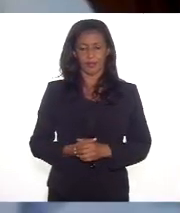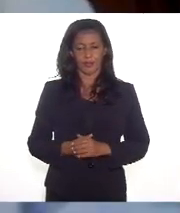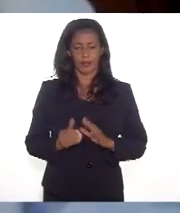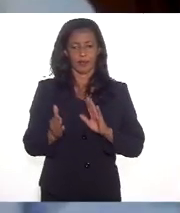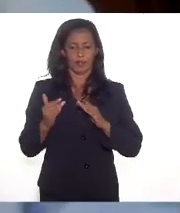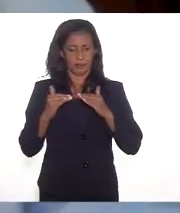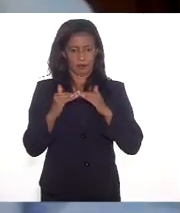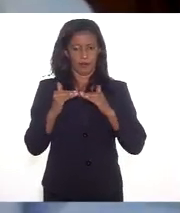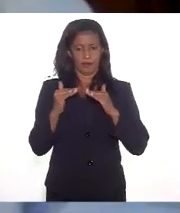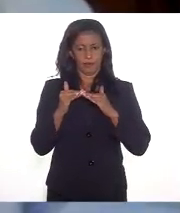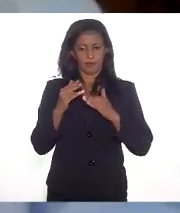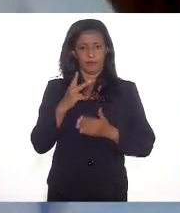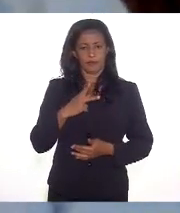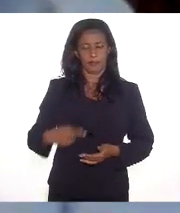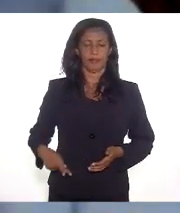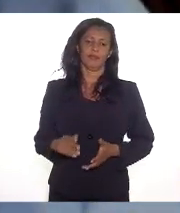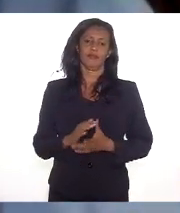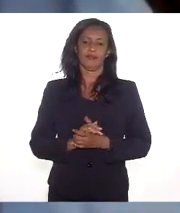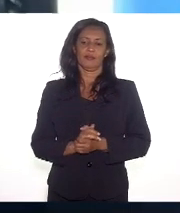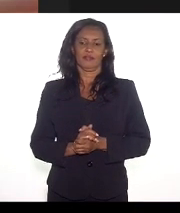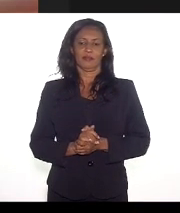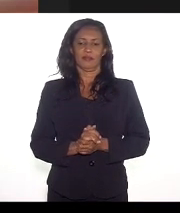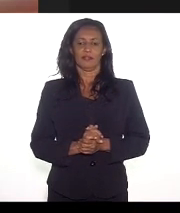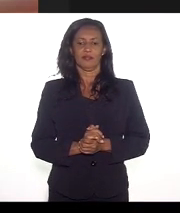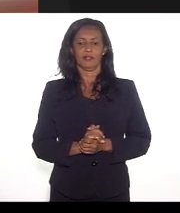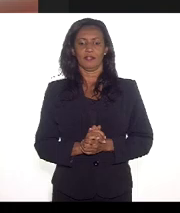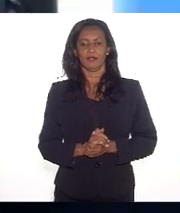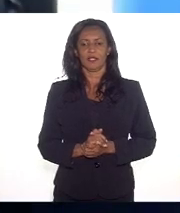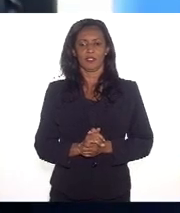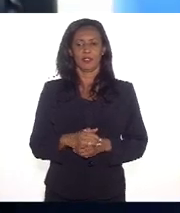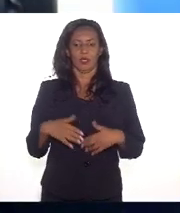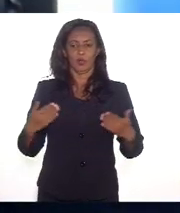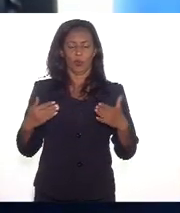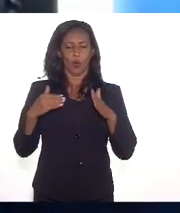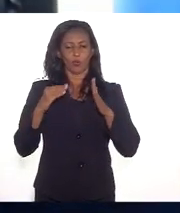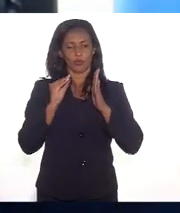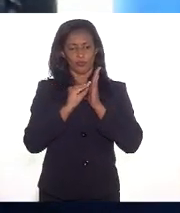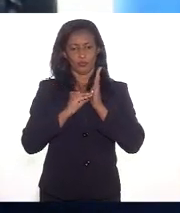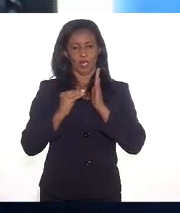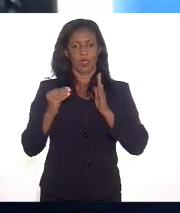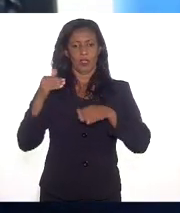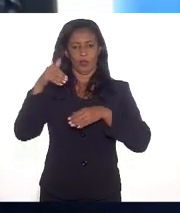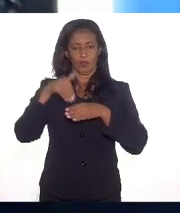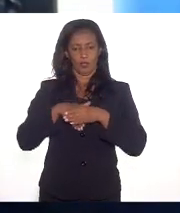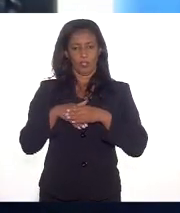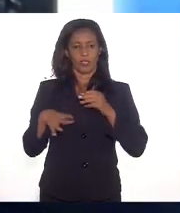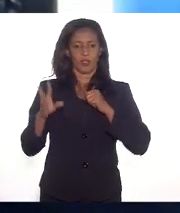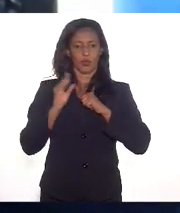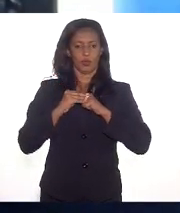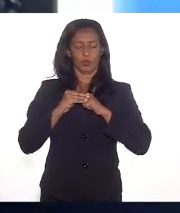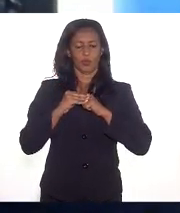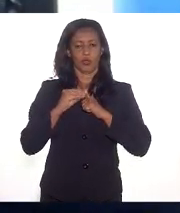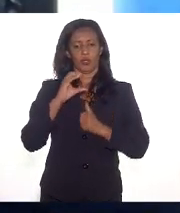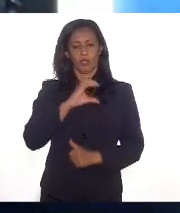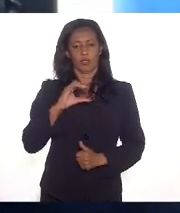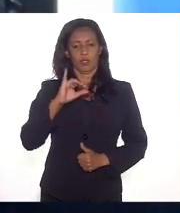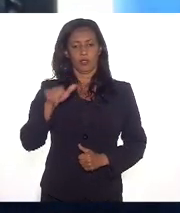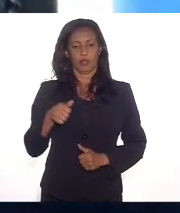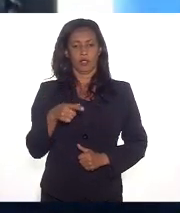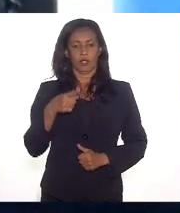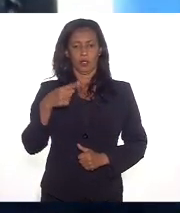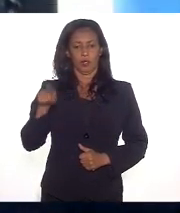Favorável, presidente. Com os pareceres emitidos em votação substitutiva. Com os pareceres emitidos em votação, o substitutivo da CCJ. Senhores